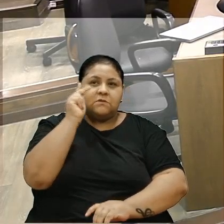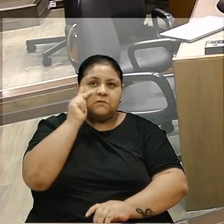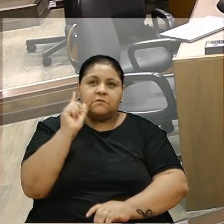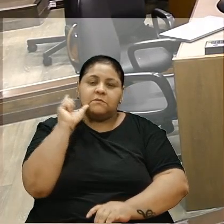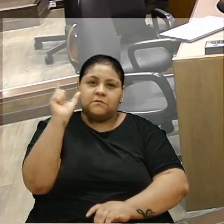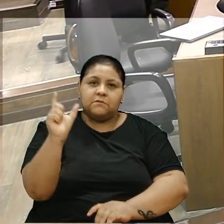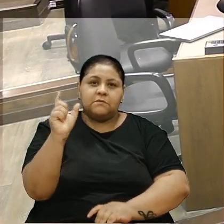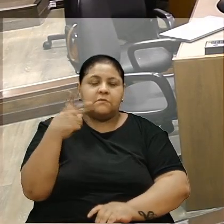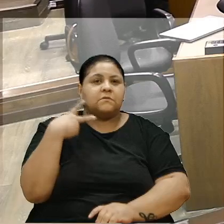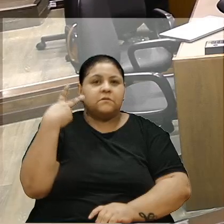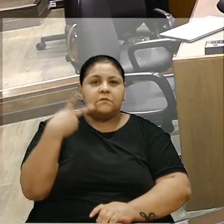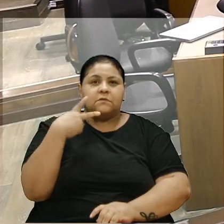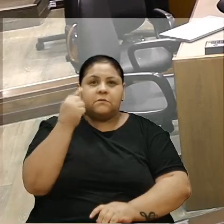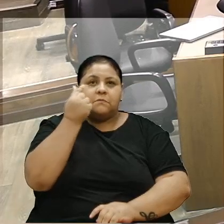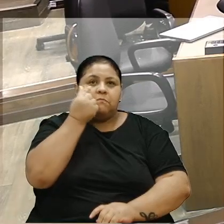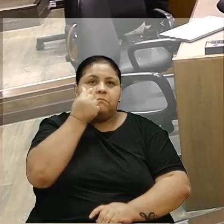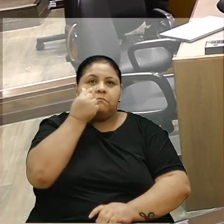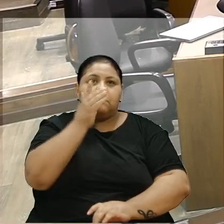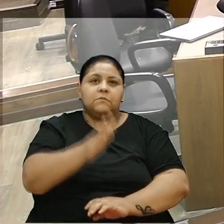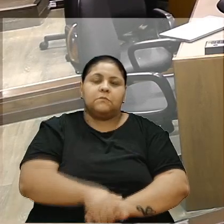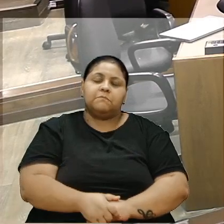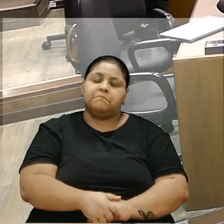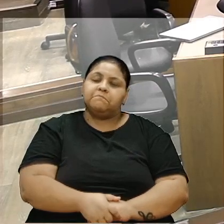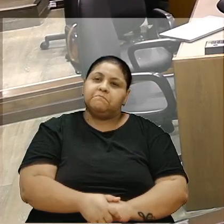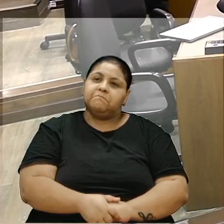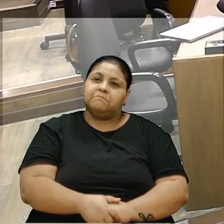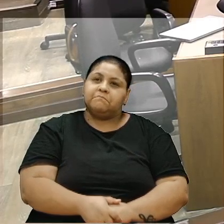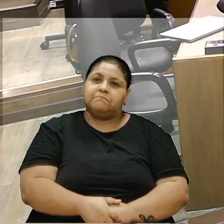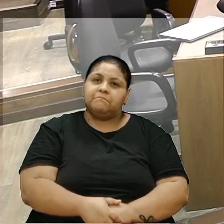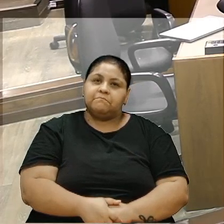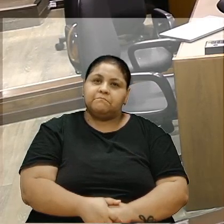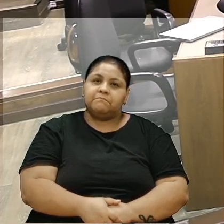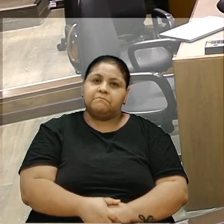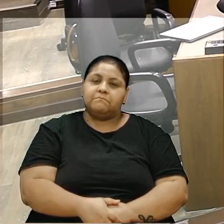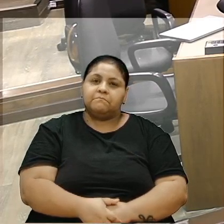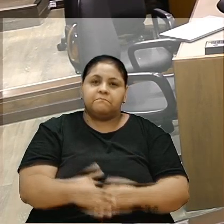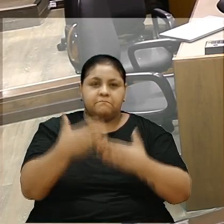palavra, o vereador Eloy Frisso. O vereador Eloy agradece e abre